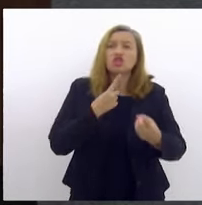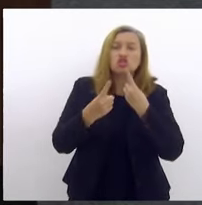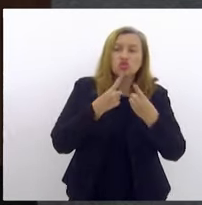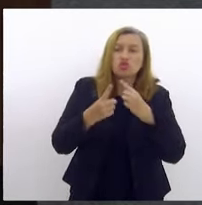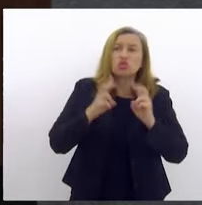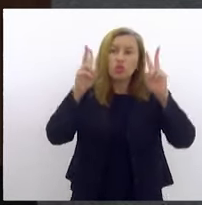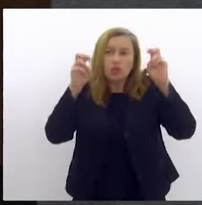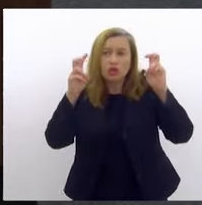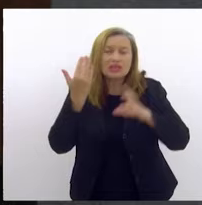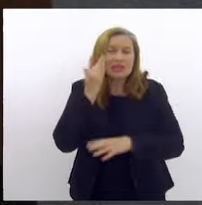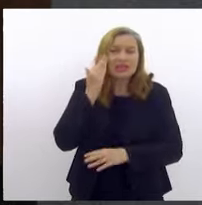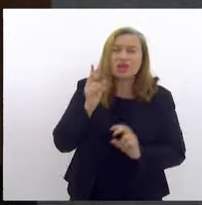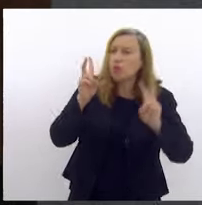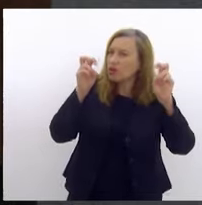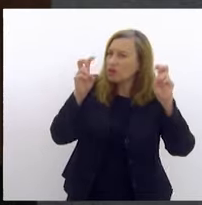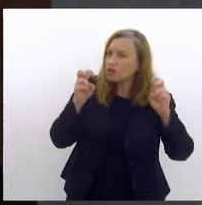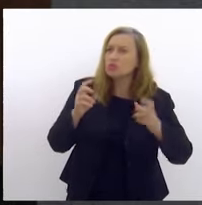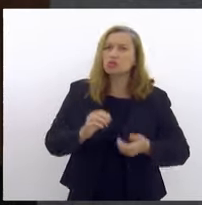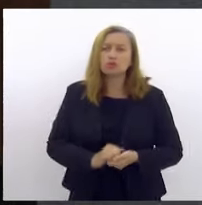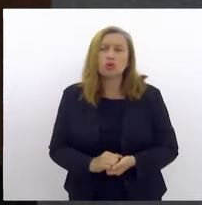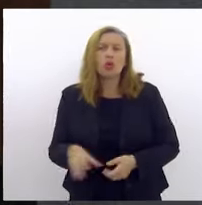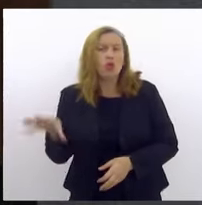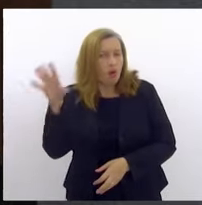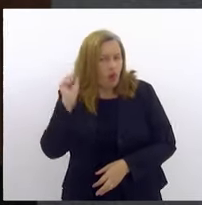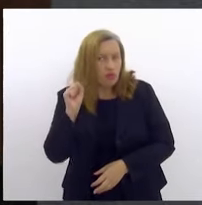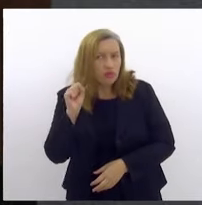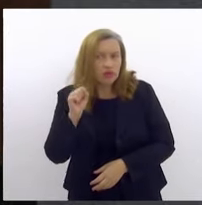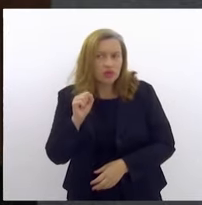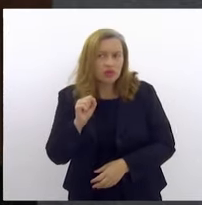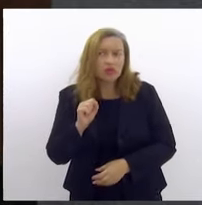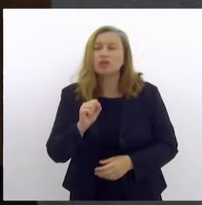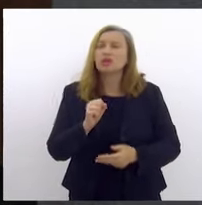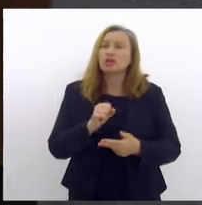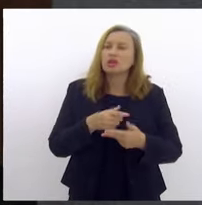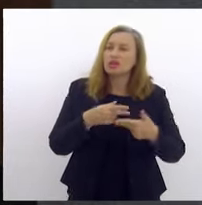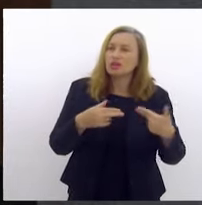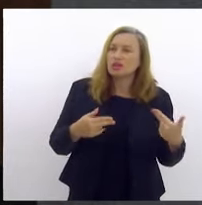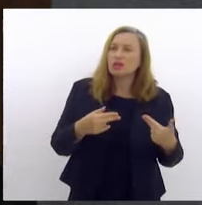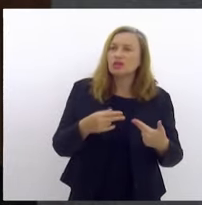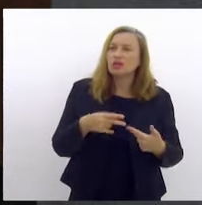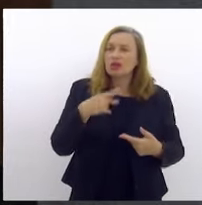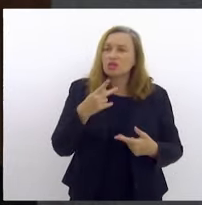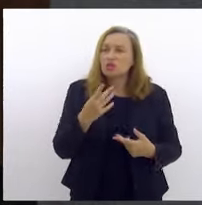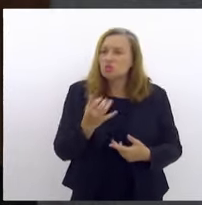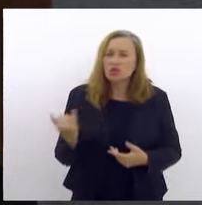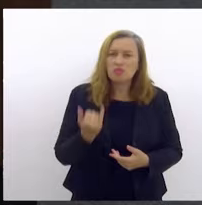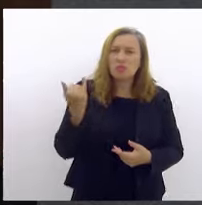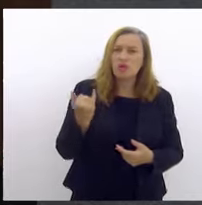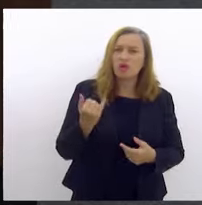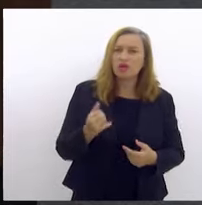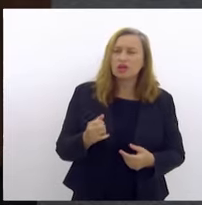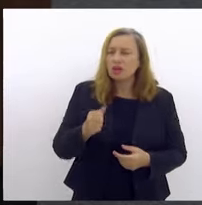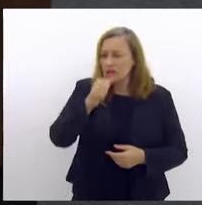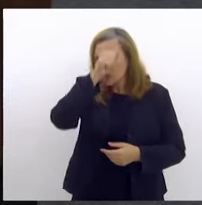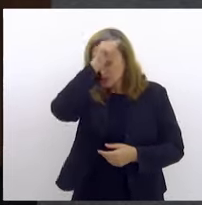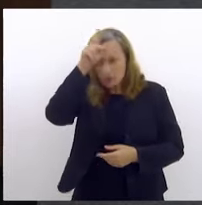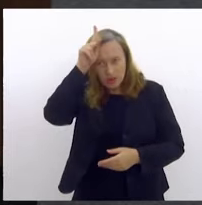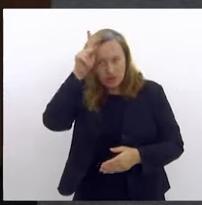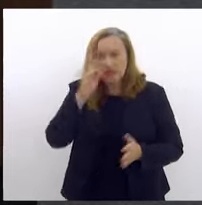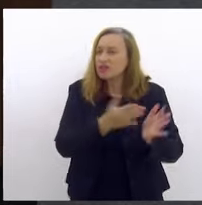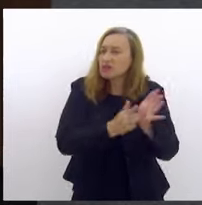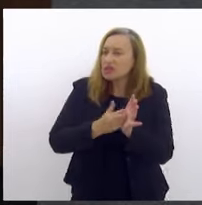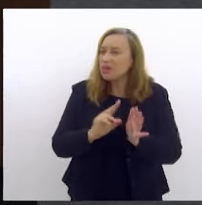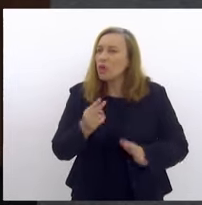quero compreender a matéria, fazer a compreensão, ouvir o que tiver falando sobre a matéria. Não me importa se o prefeito samba, se o prefeito não samba,